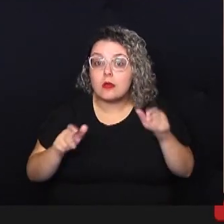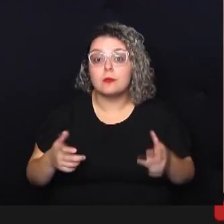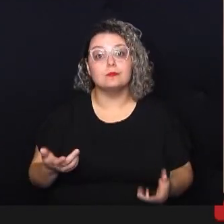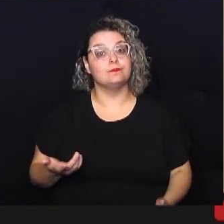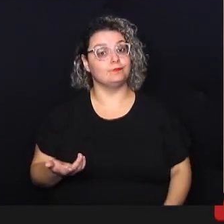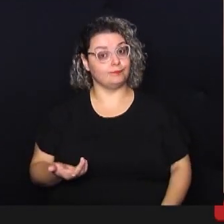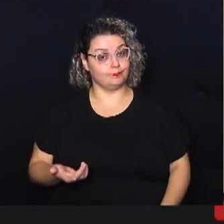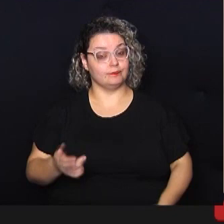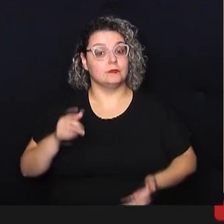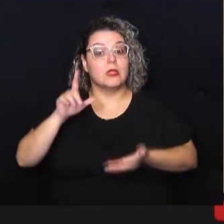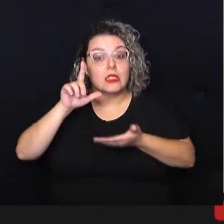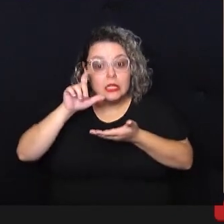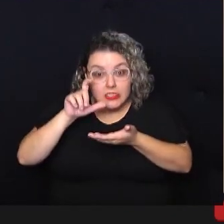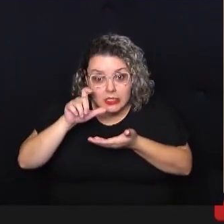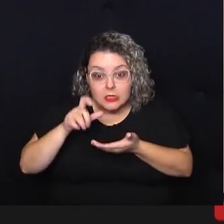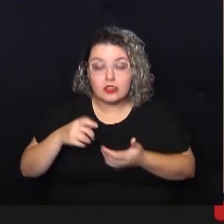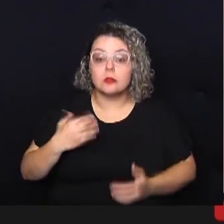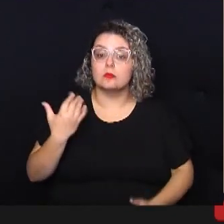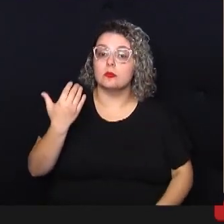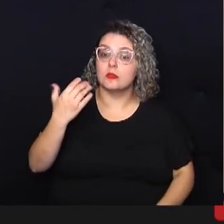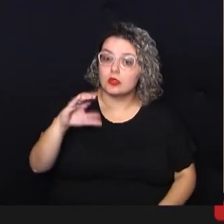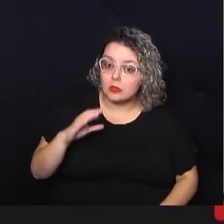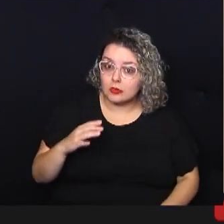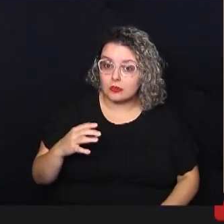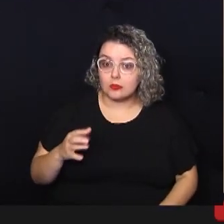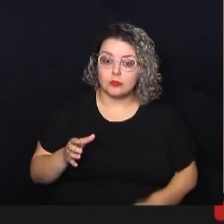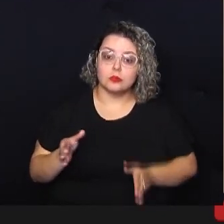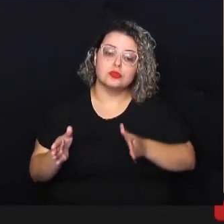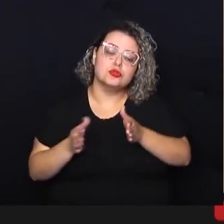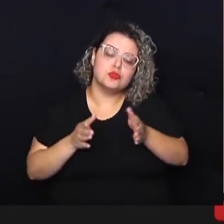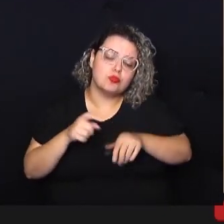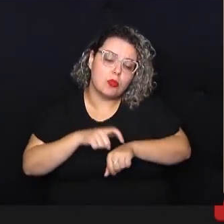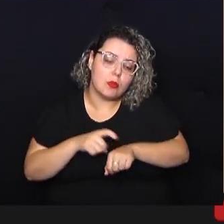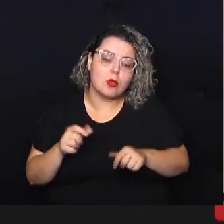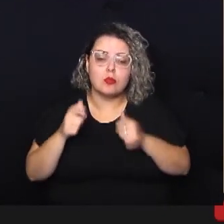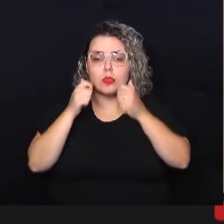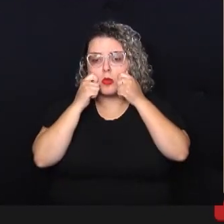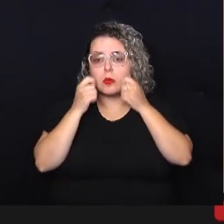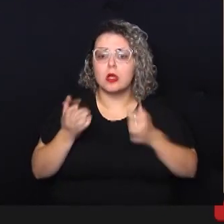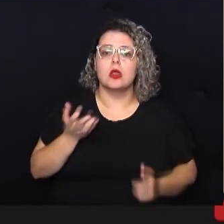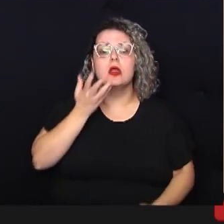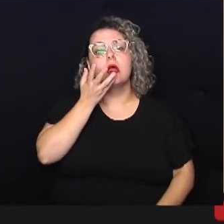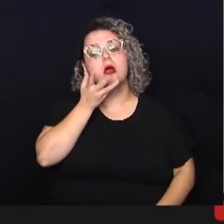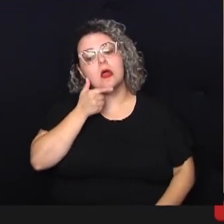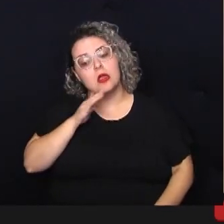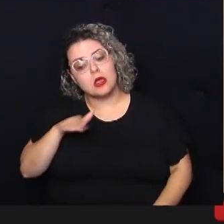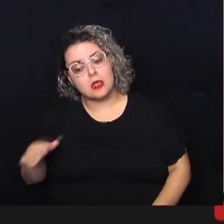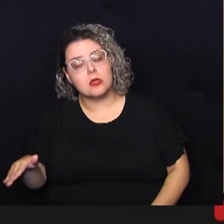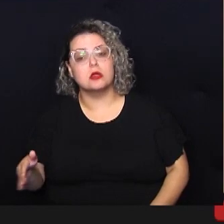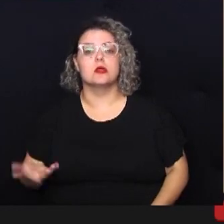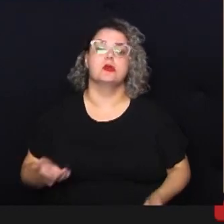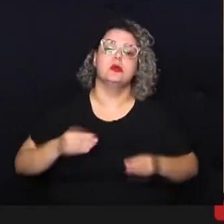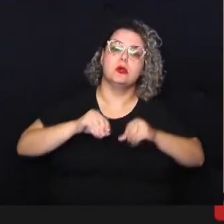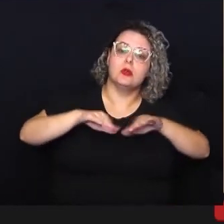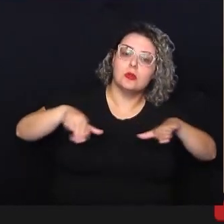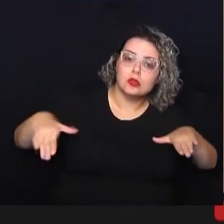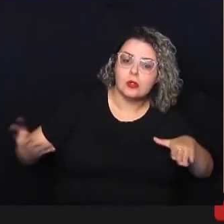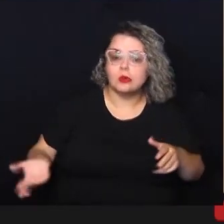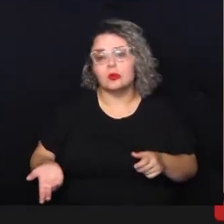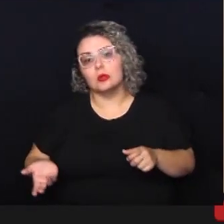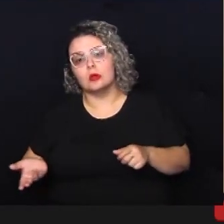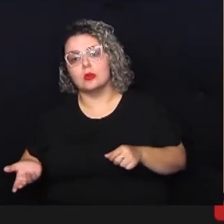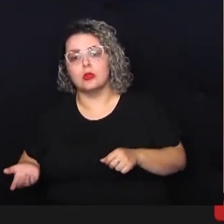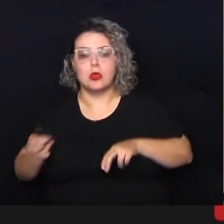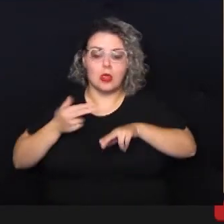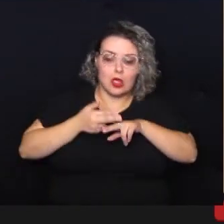essas fotos que a gente posta de momentos fofos, da criança na praia, na criança tomando banho, trocando a fralda, peladinho, aí põe lá um pintinho no